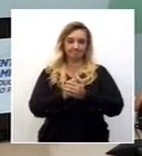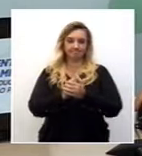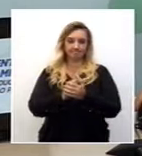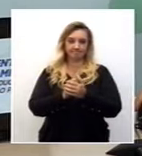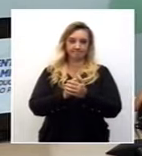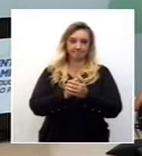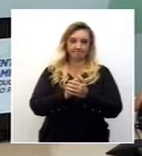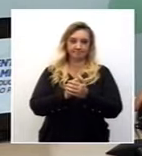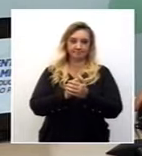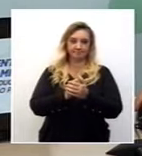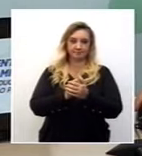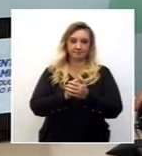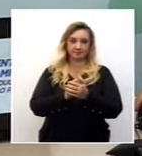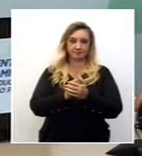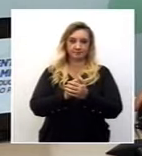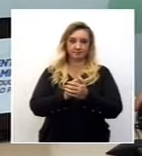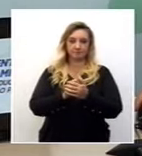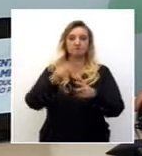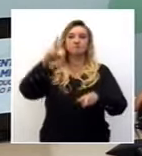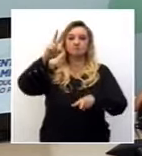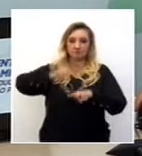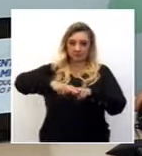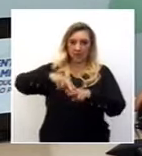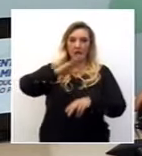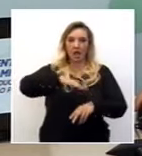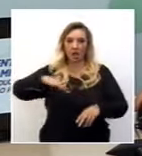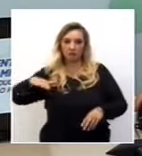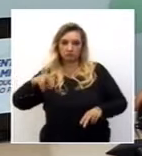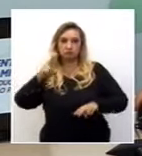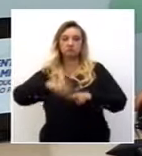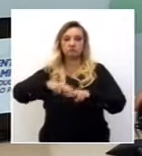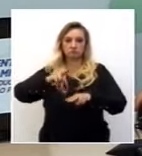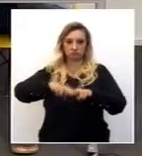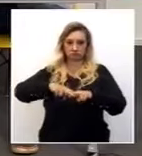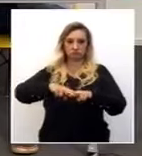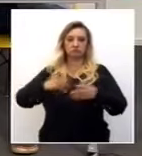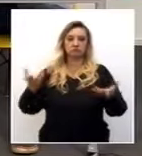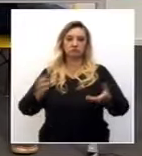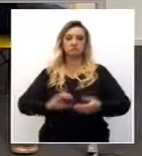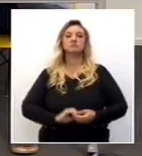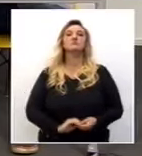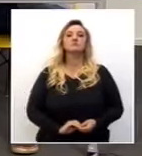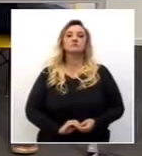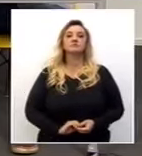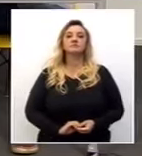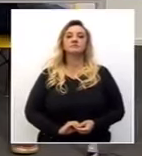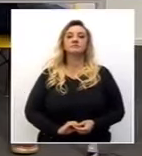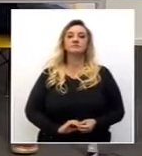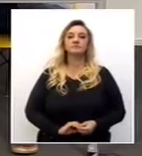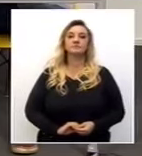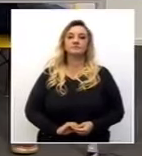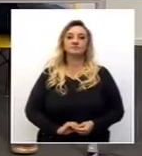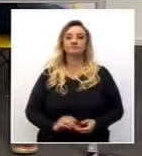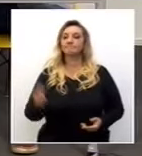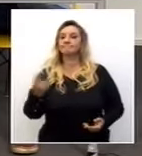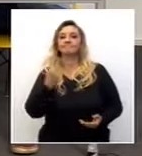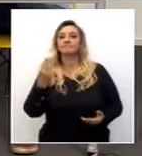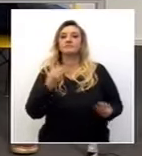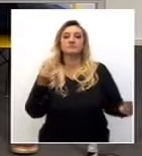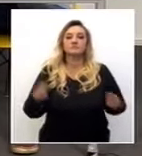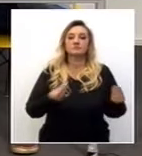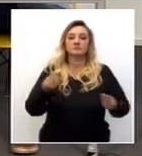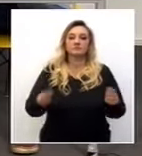com prisionais, né? Isso, que são os privados de liberdade, Isso. Né? Eles não têm